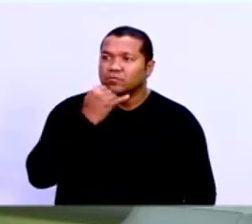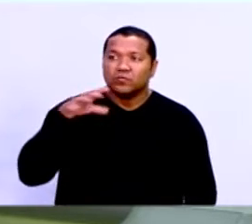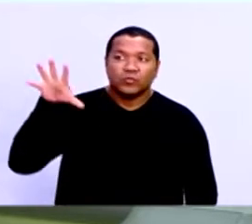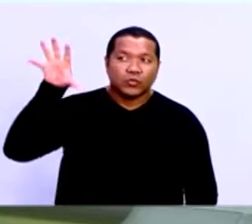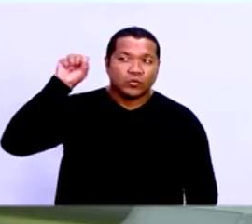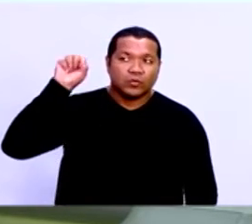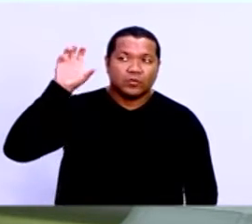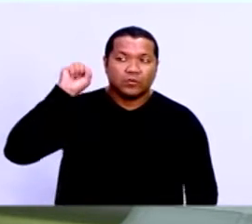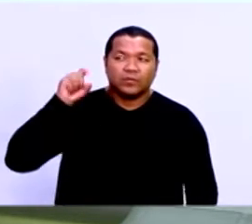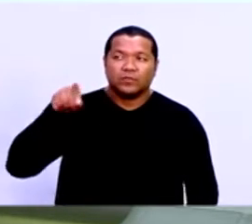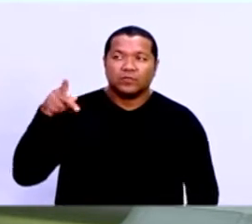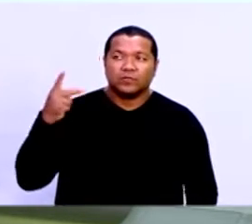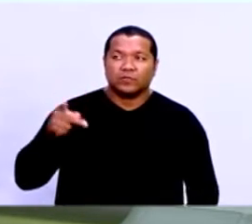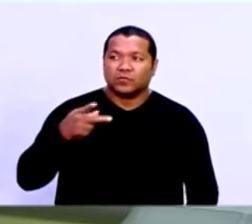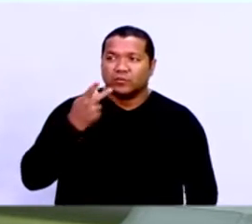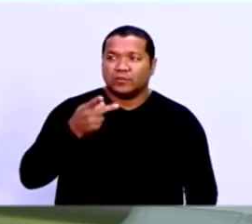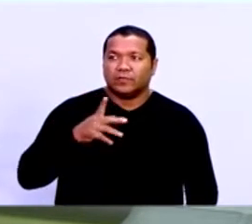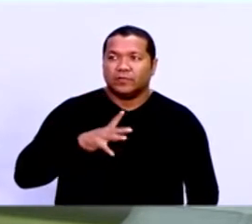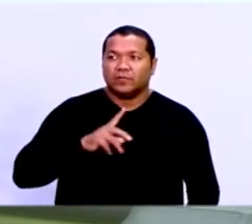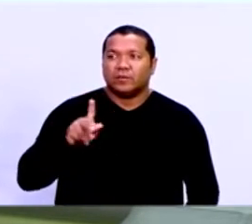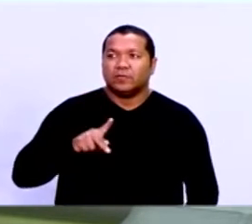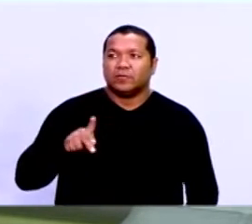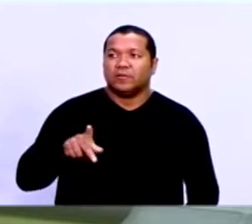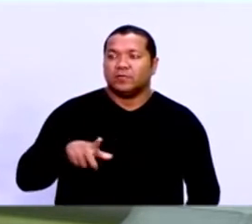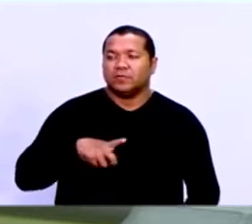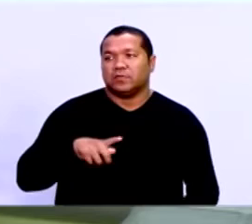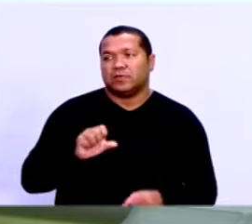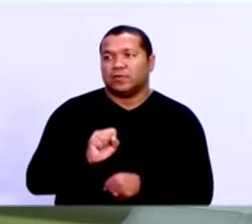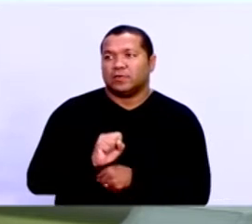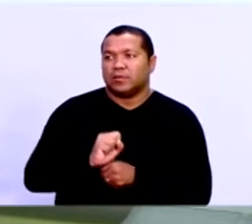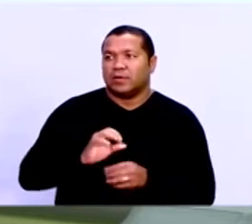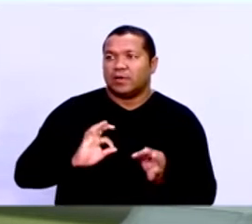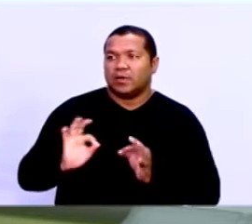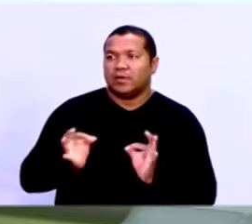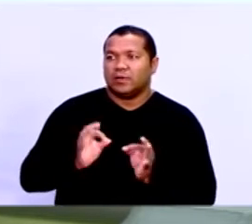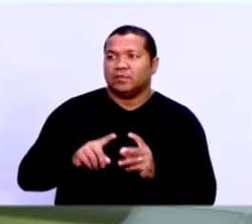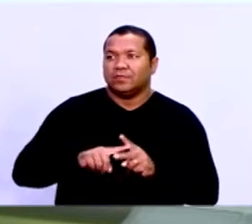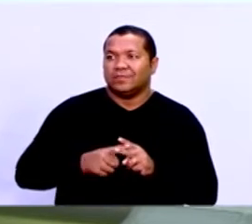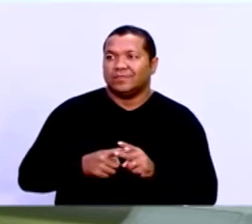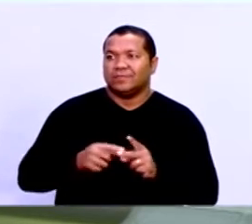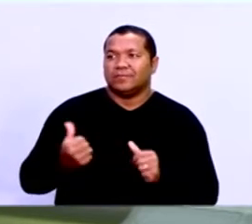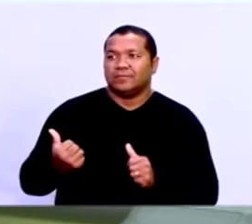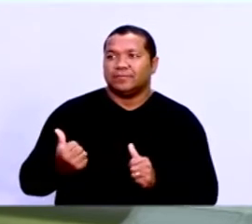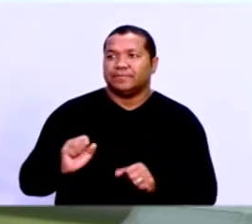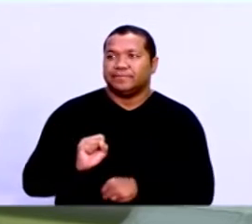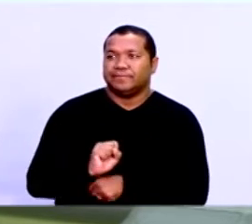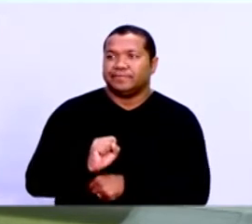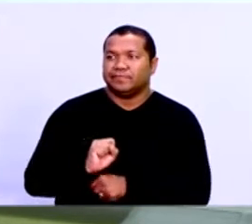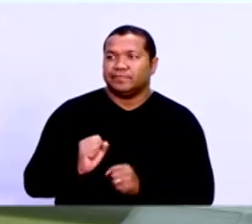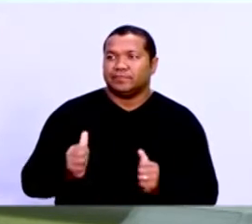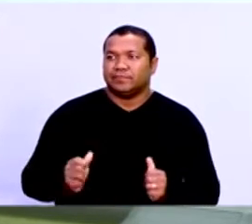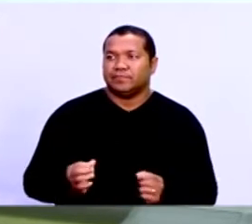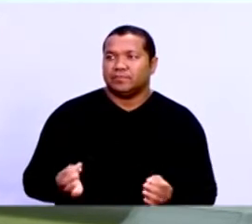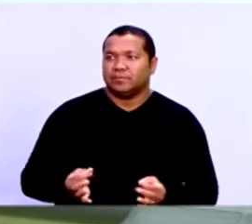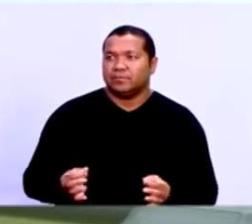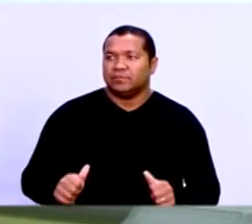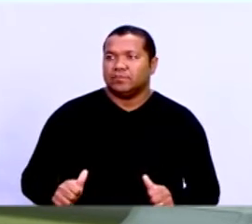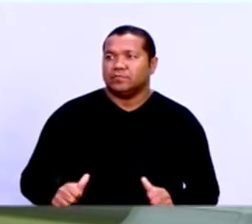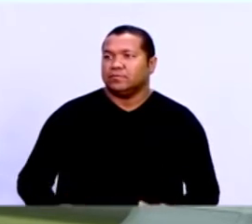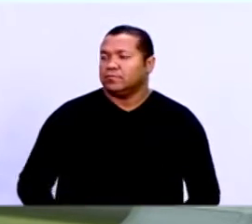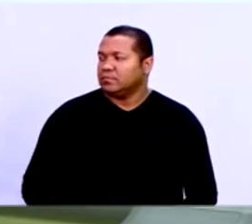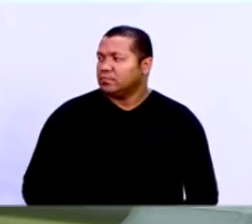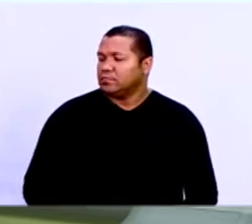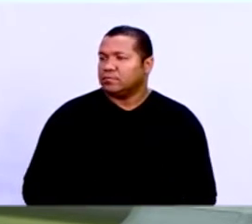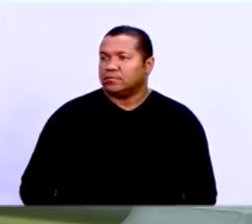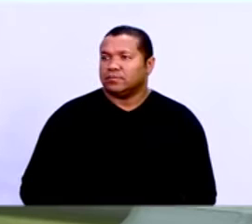seu sistema vai ser desenvolvida de uma forma mais sucinta melhor sem gastos você vai saber exatamente quais são os